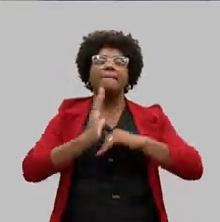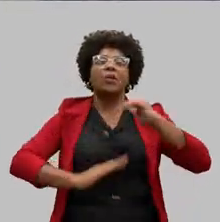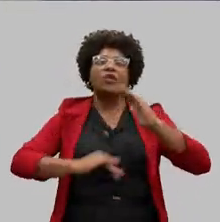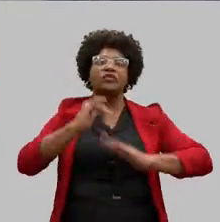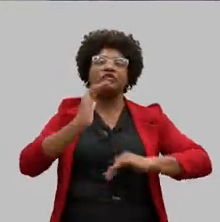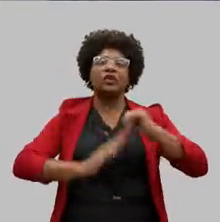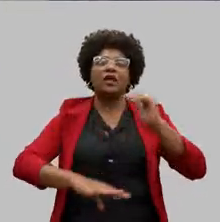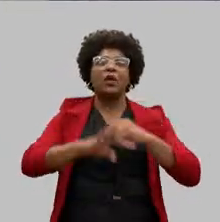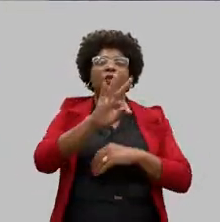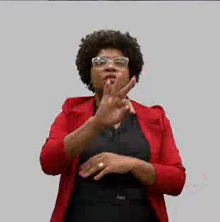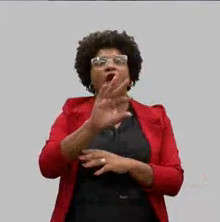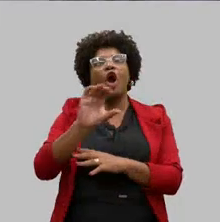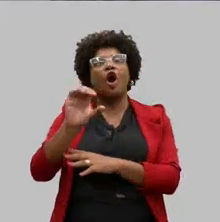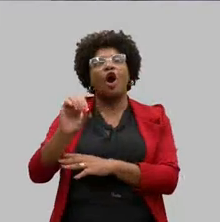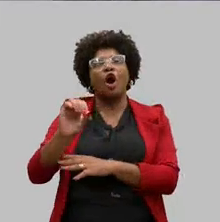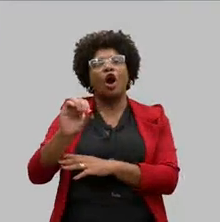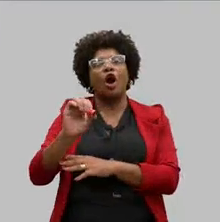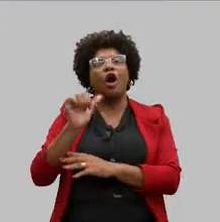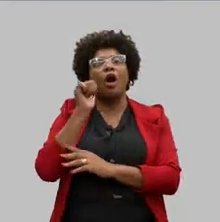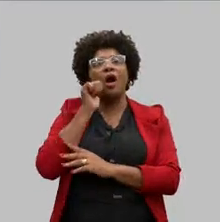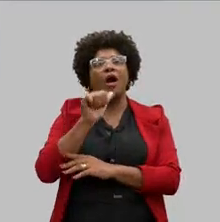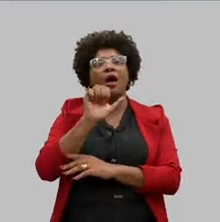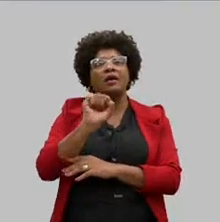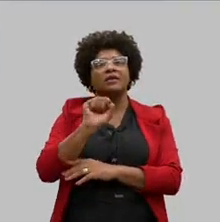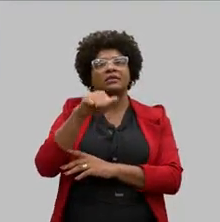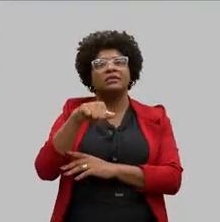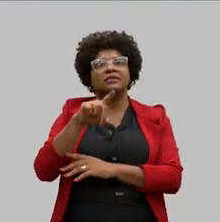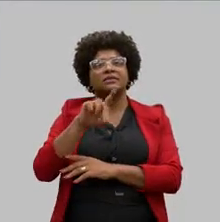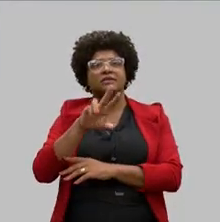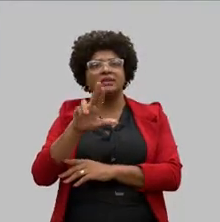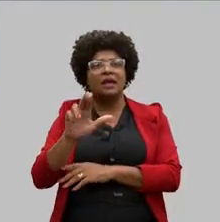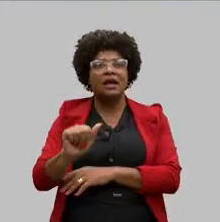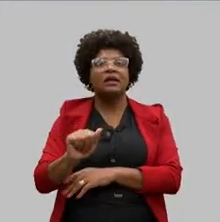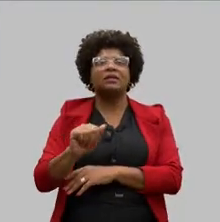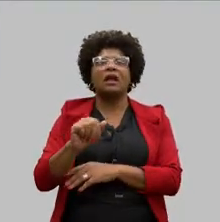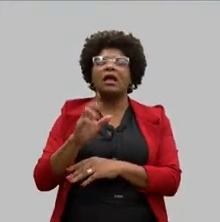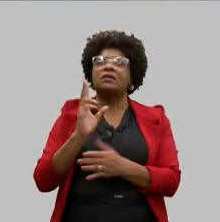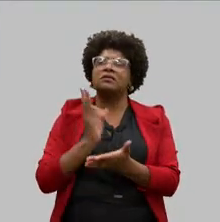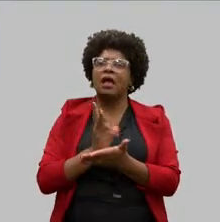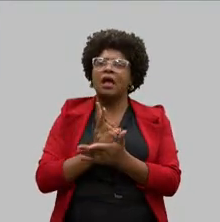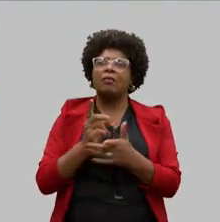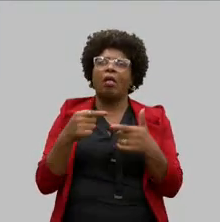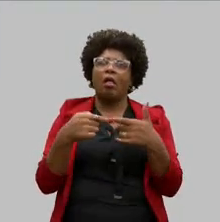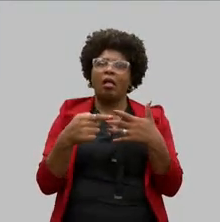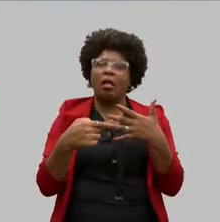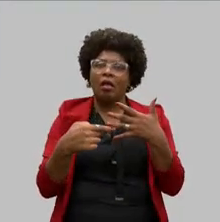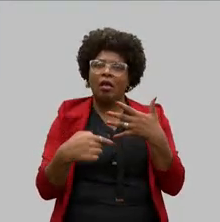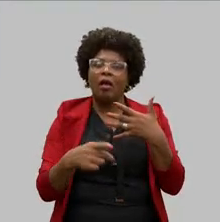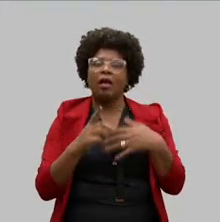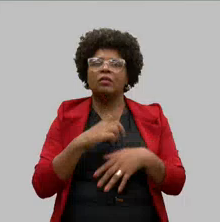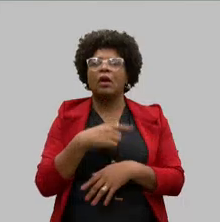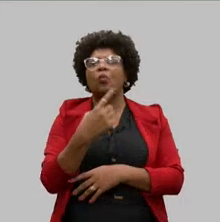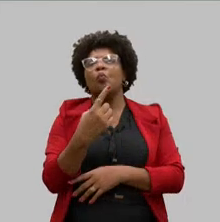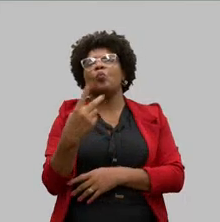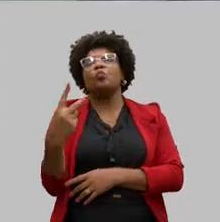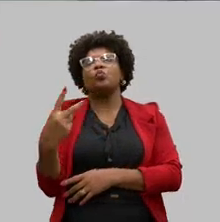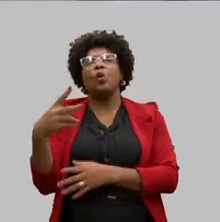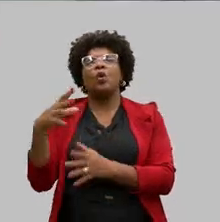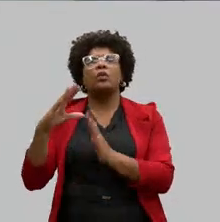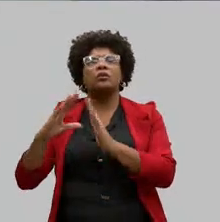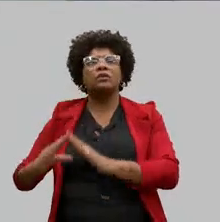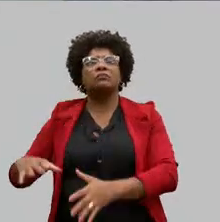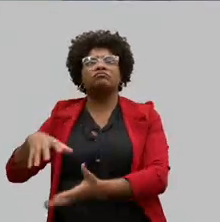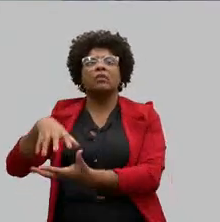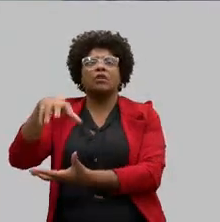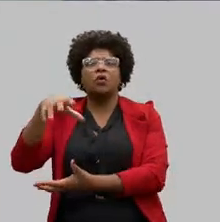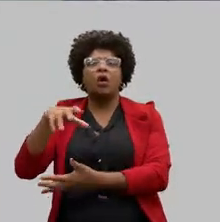cadeira ali também e a gente tem um trabalho toda semana pelo menos uma ou duas dois asilos ou lares de de idosos a gente